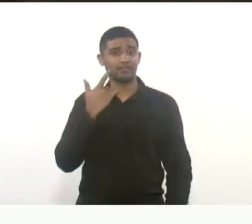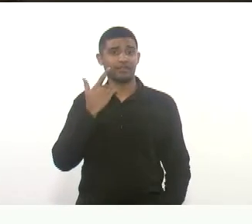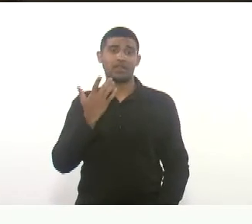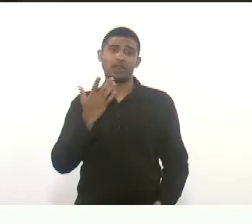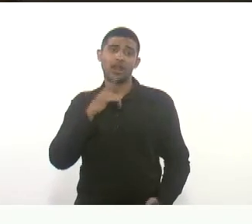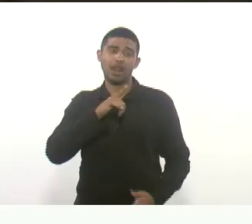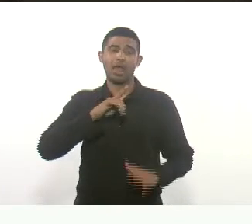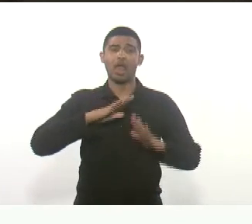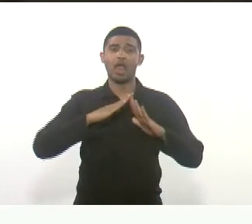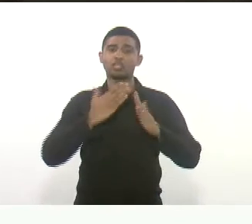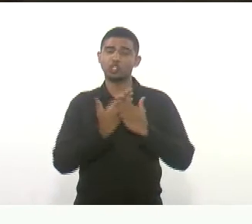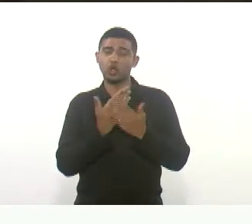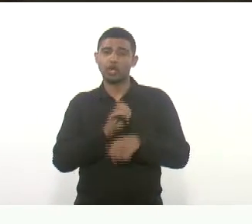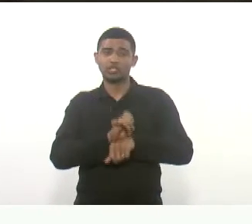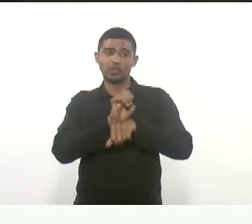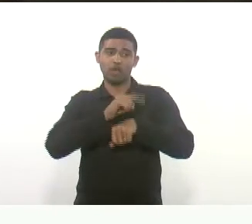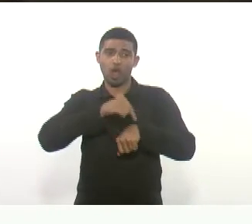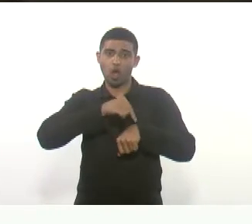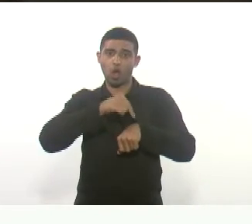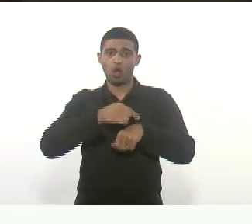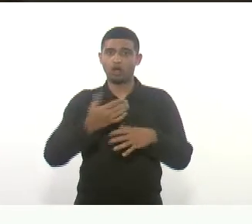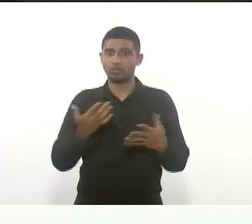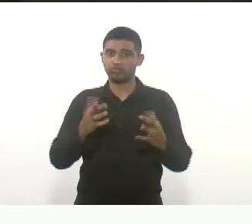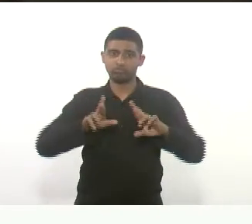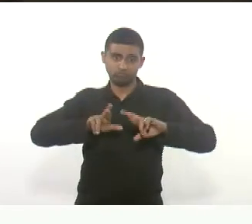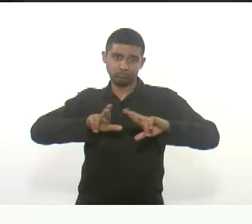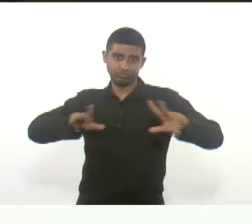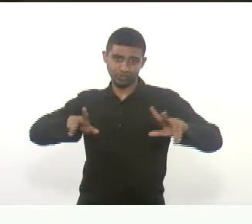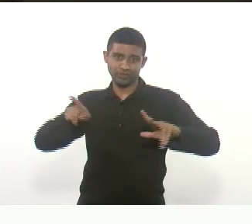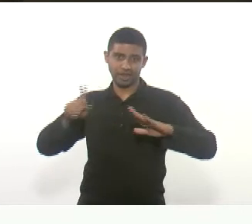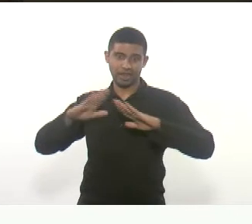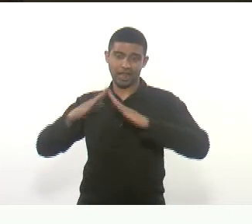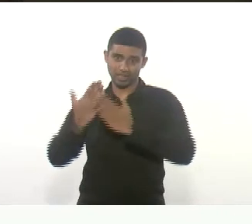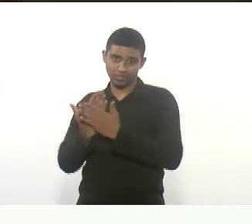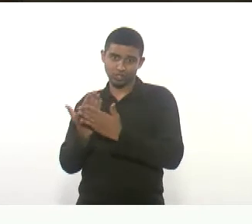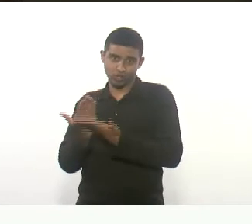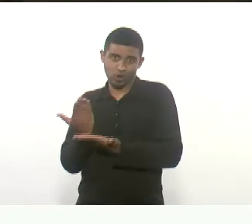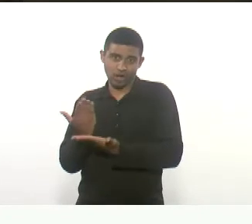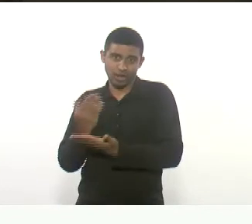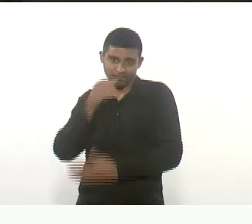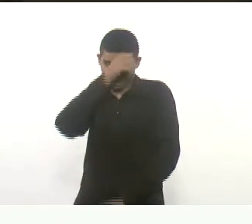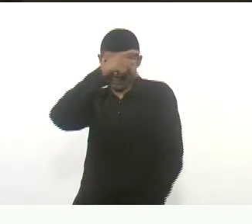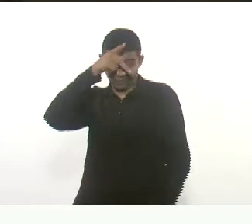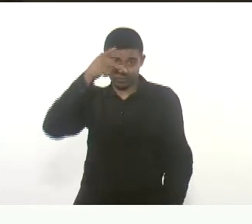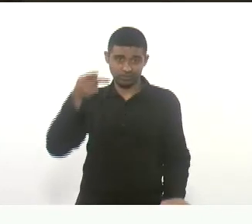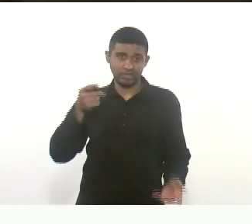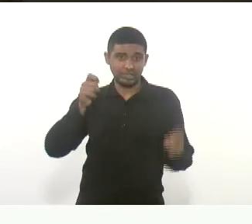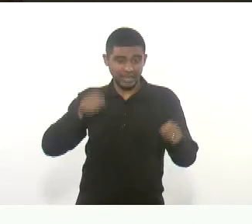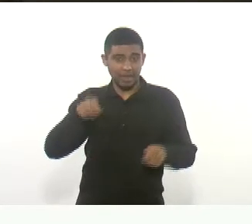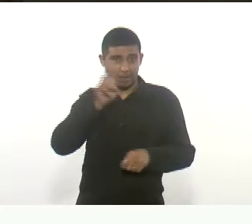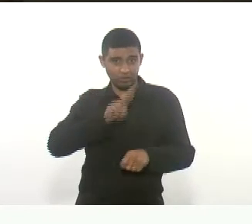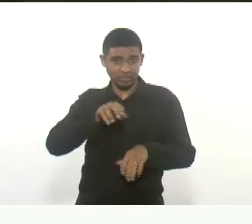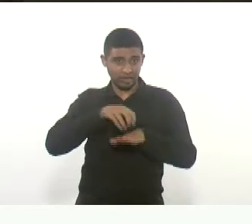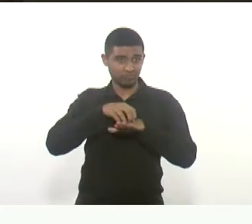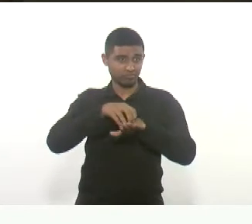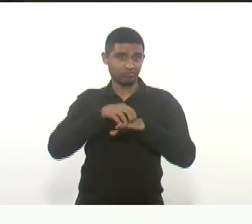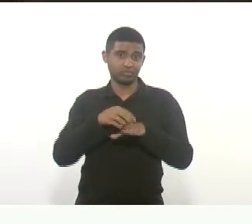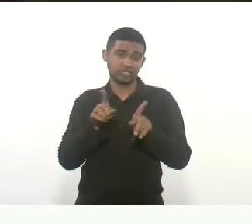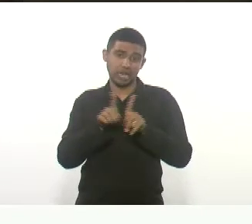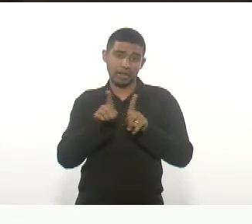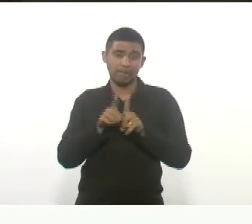escolas estaduais, muitas das vezes, são diferentes, né, do municipal. Você pode utilizar aquele sistema e fazer um